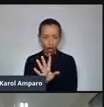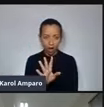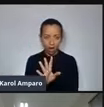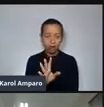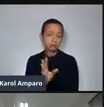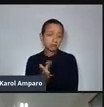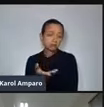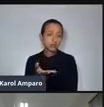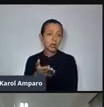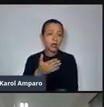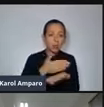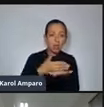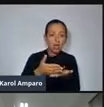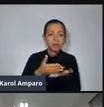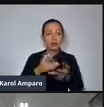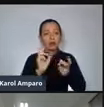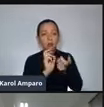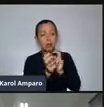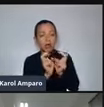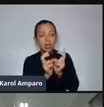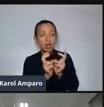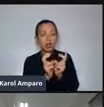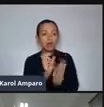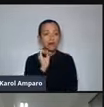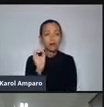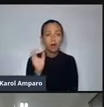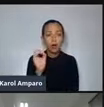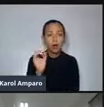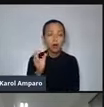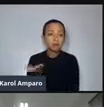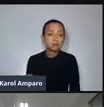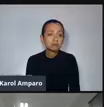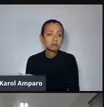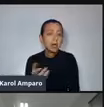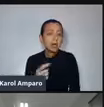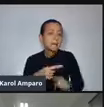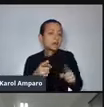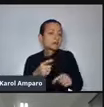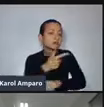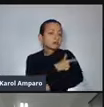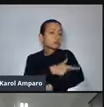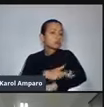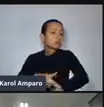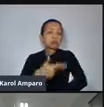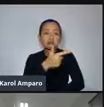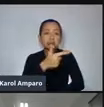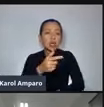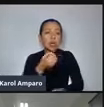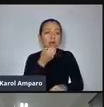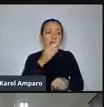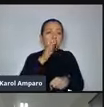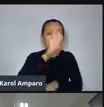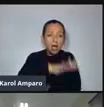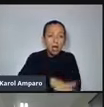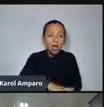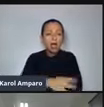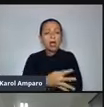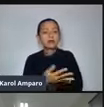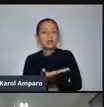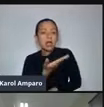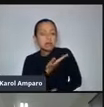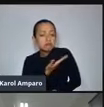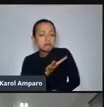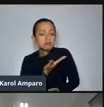entraram, jogaram capoeira, foram embora, ninguém deu uma boa tarde, ninguém conversou, ninguém se conheceu nem nada, muito pelo